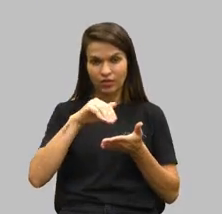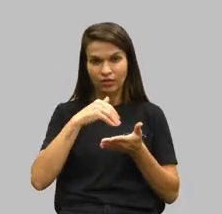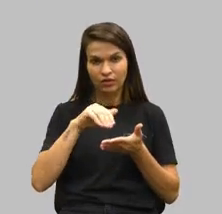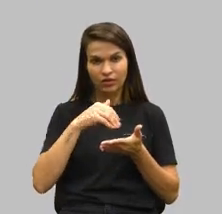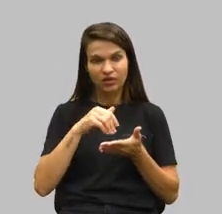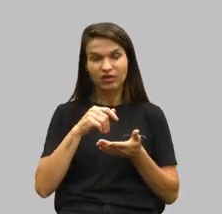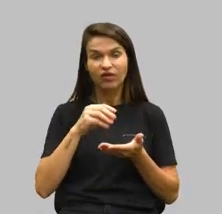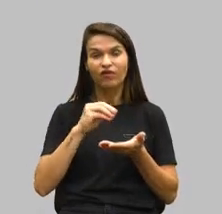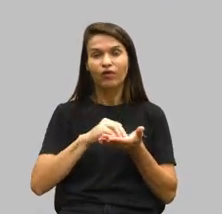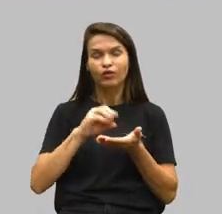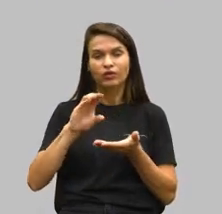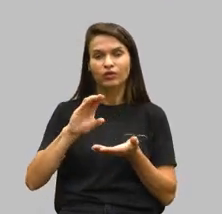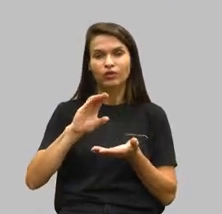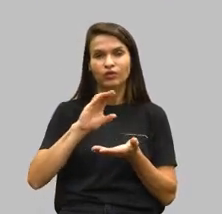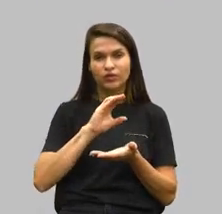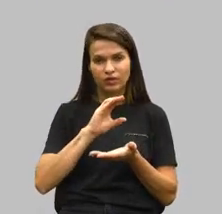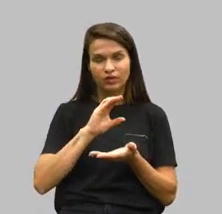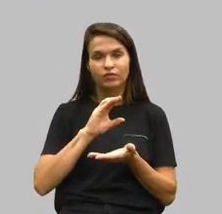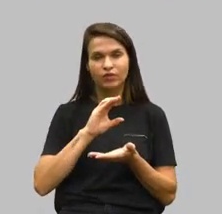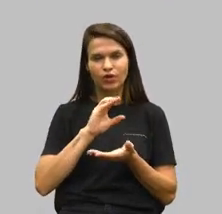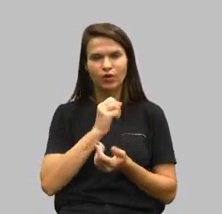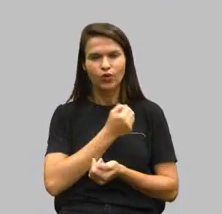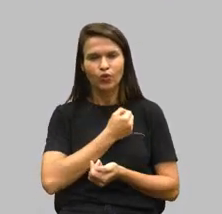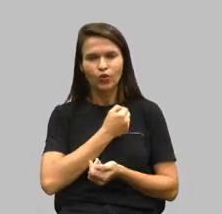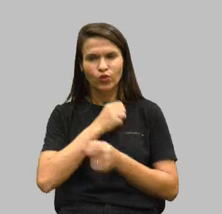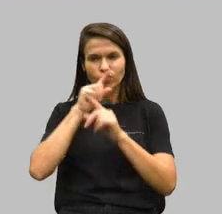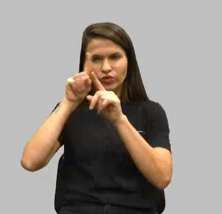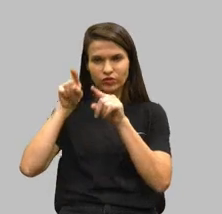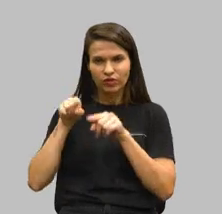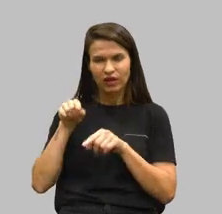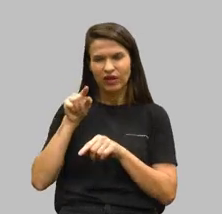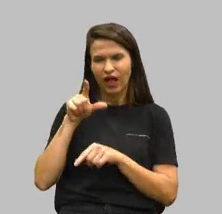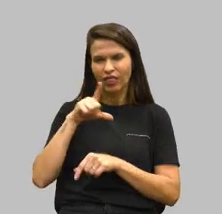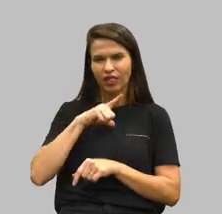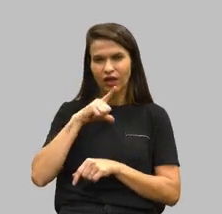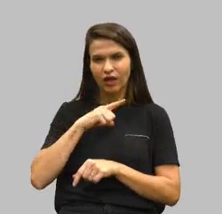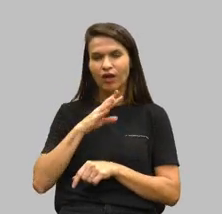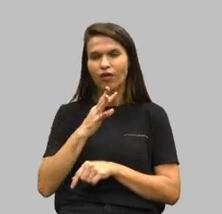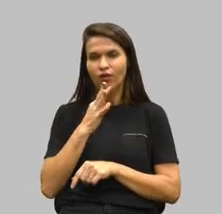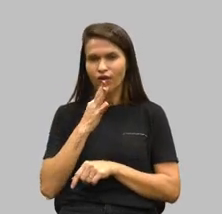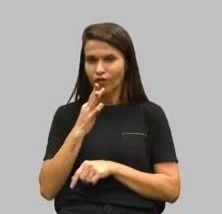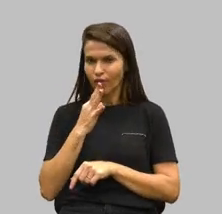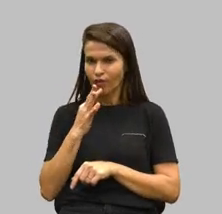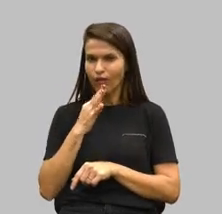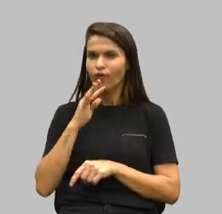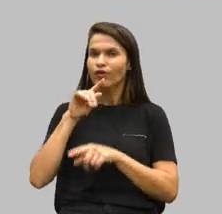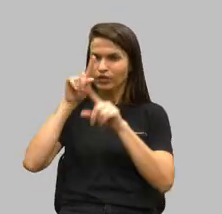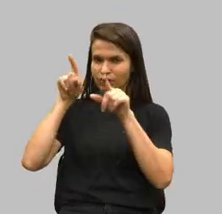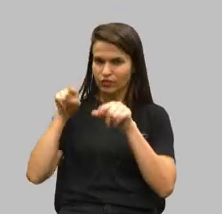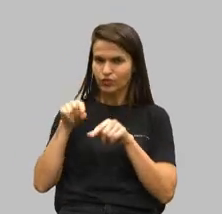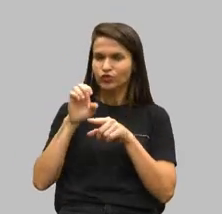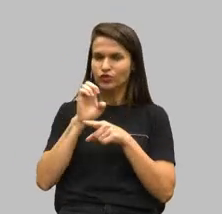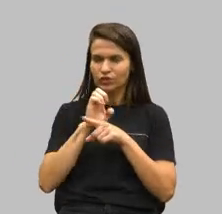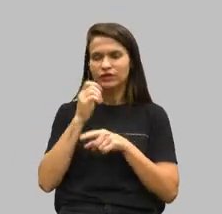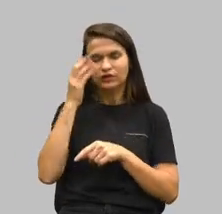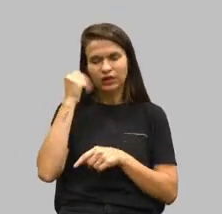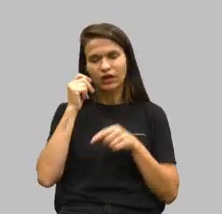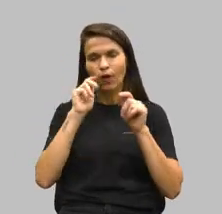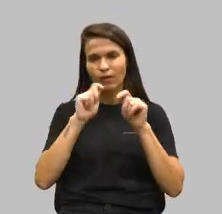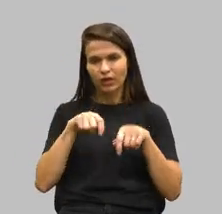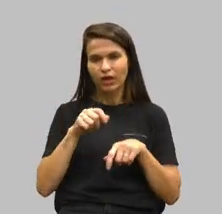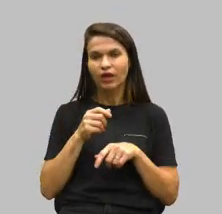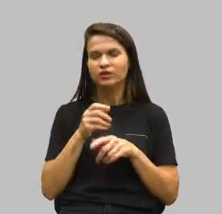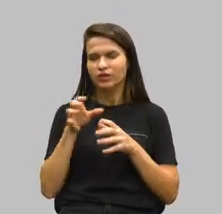orçamento com o número de servidores que lá tem eu conheço bem os servidores do Estado e sei da competência deles